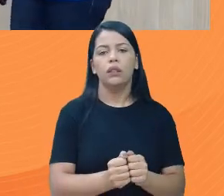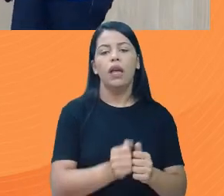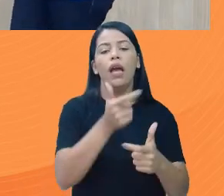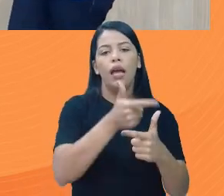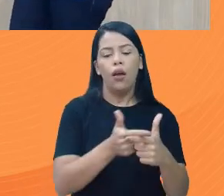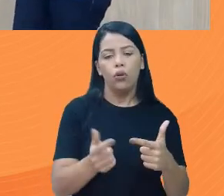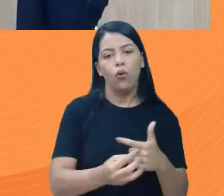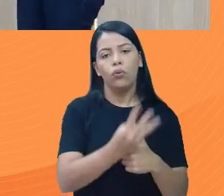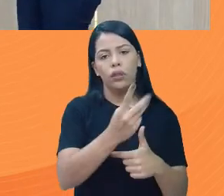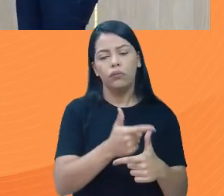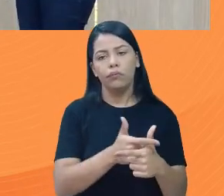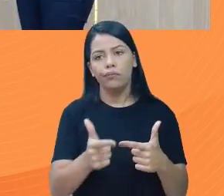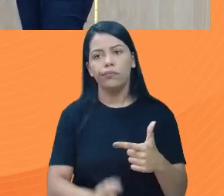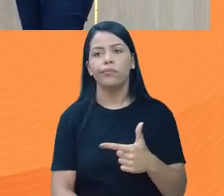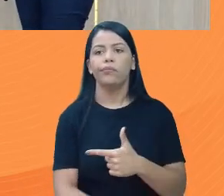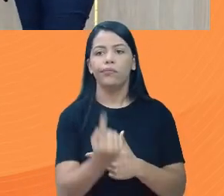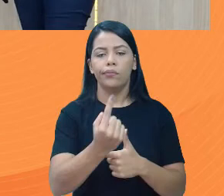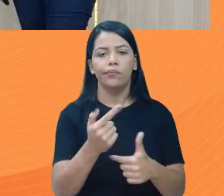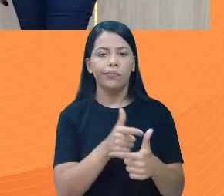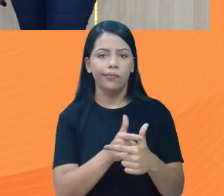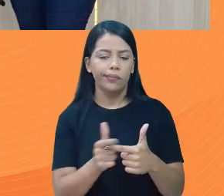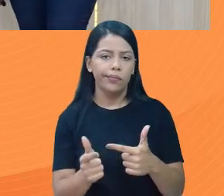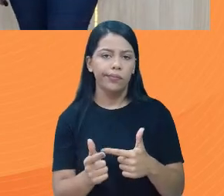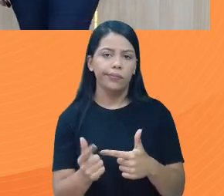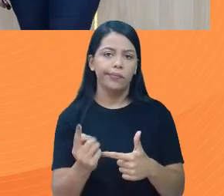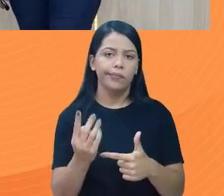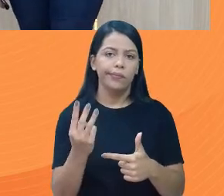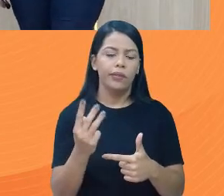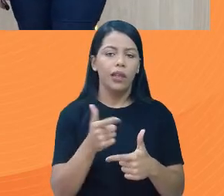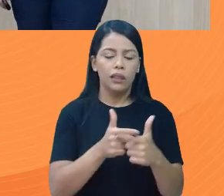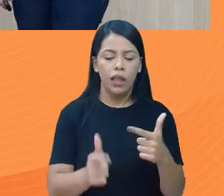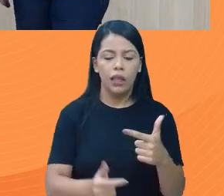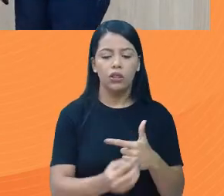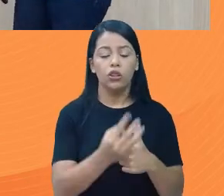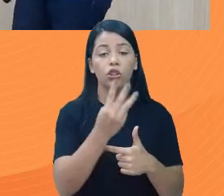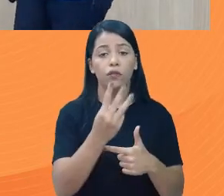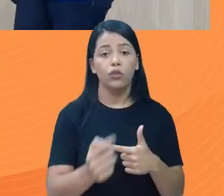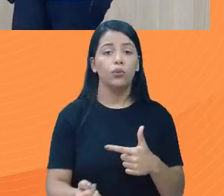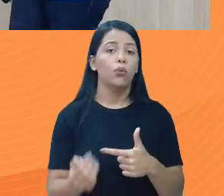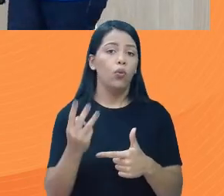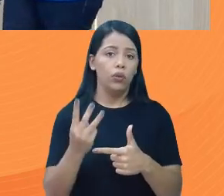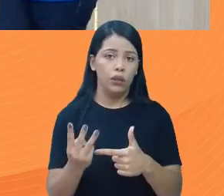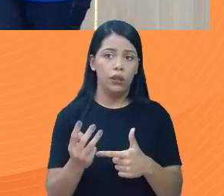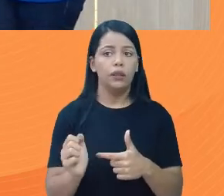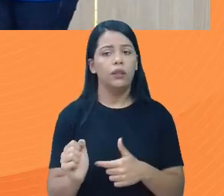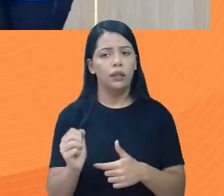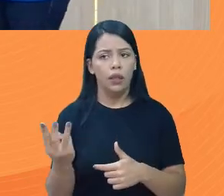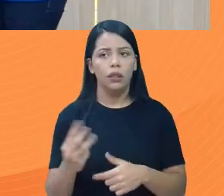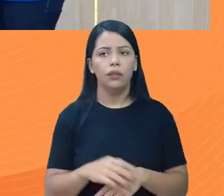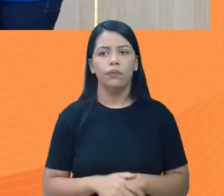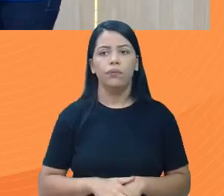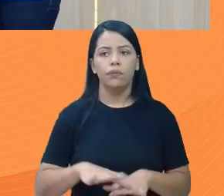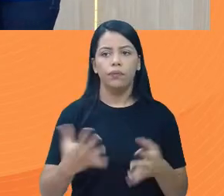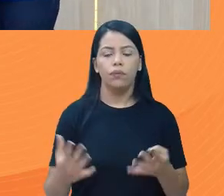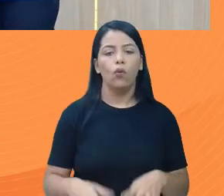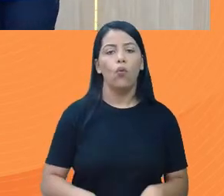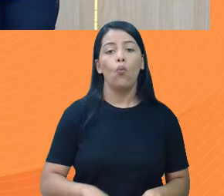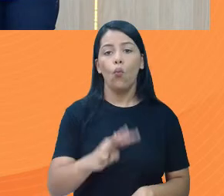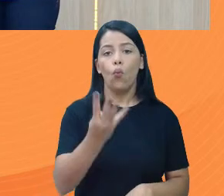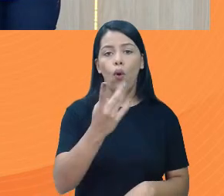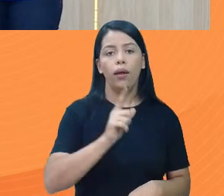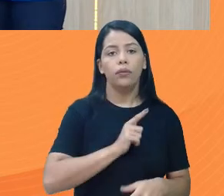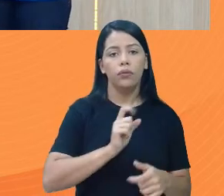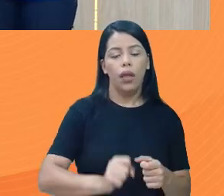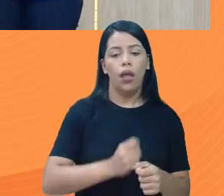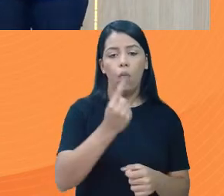também. E quando chega no 4? Então, a gente está observando aí que o 4, ele tem 1, 2 e 4